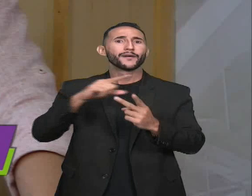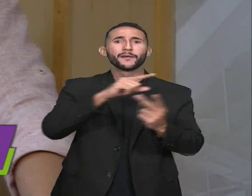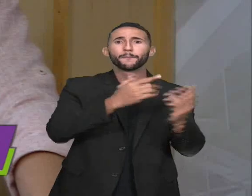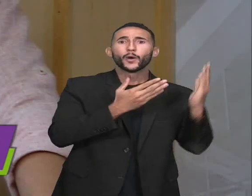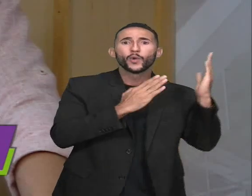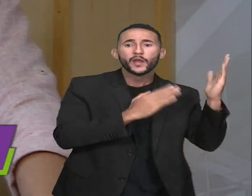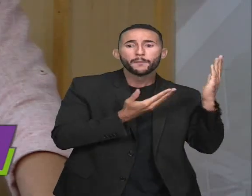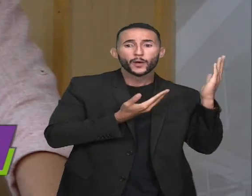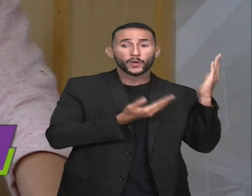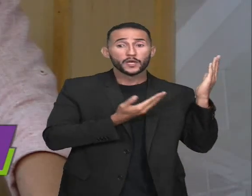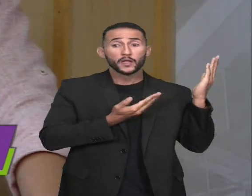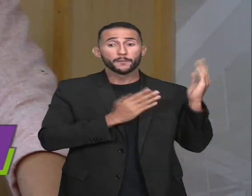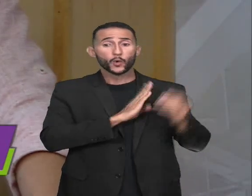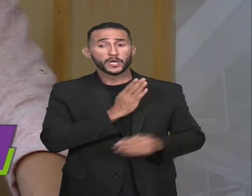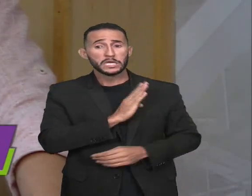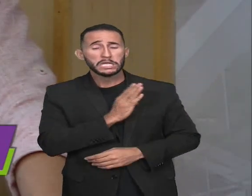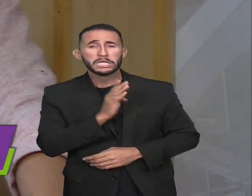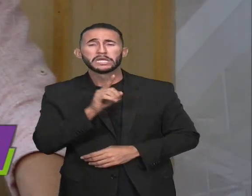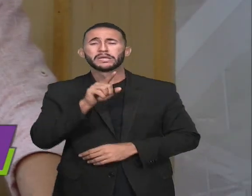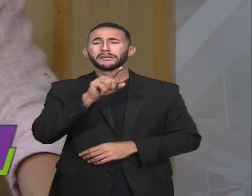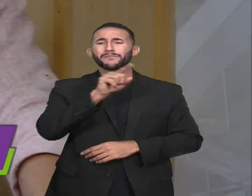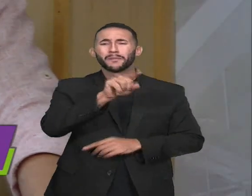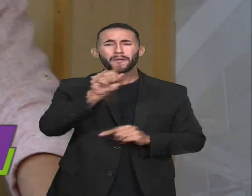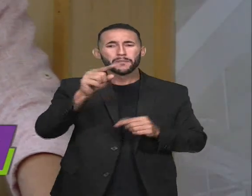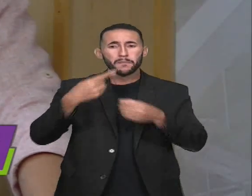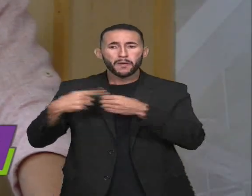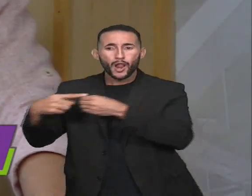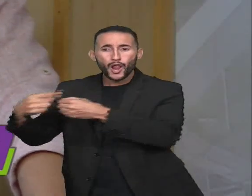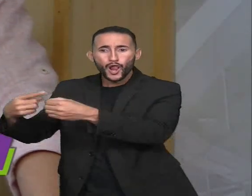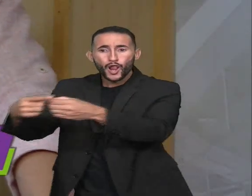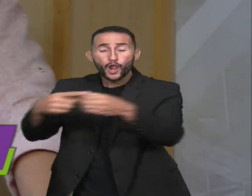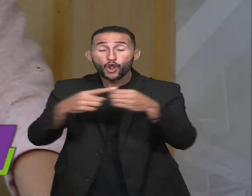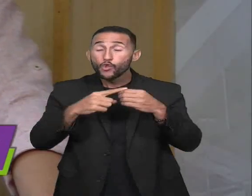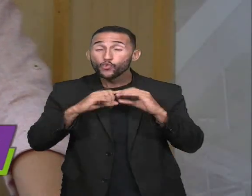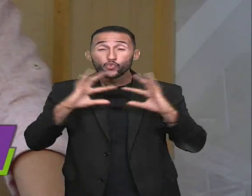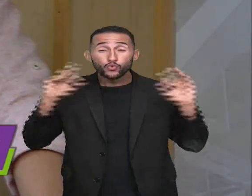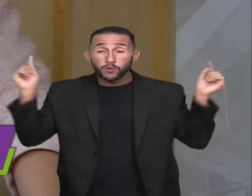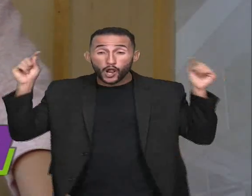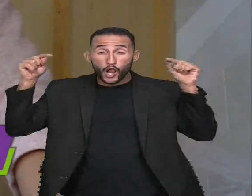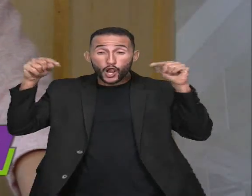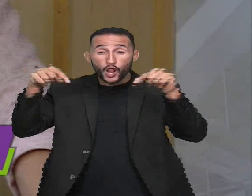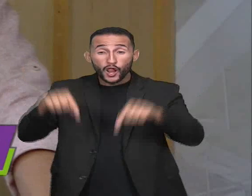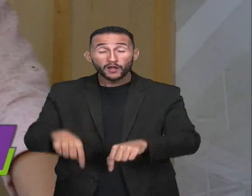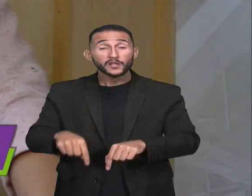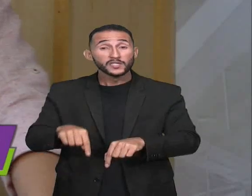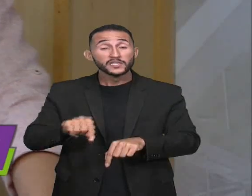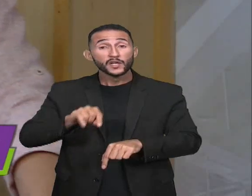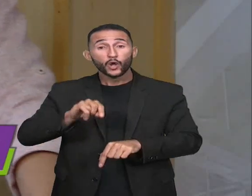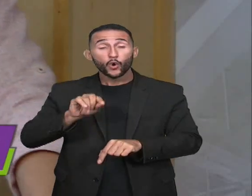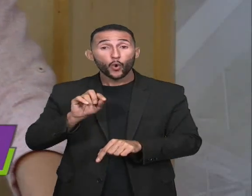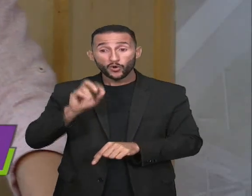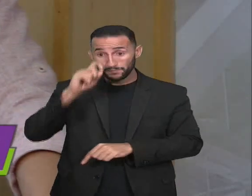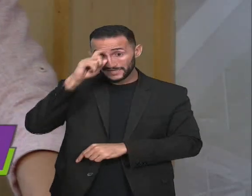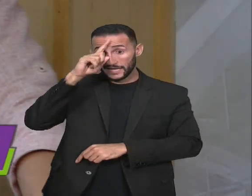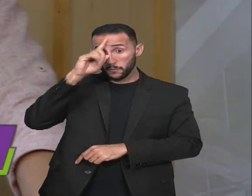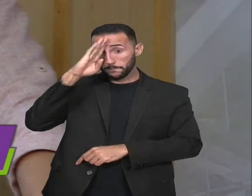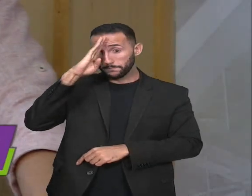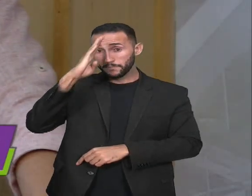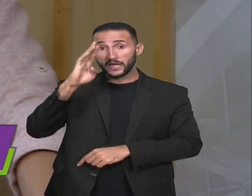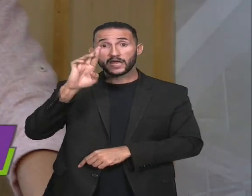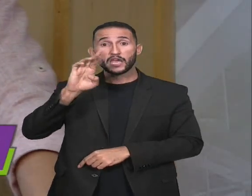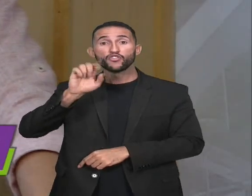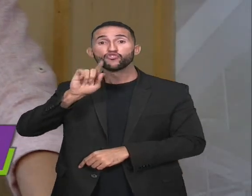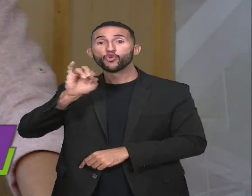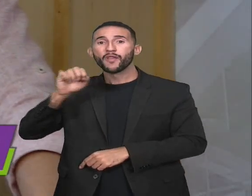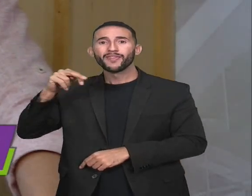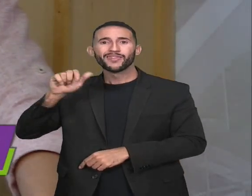Itapevi Santana do Parnaíba e Pirapora do Bom Jesus e o regional com 100 novos leitos vai fazer uma diferença pra